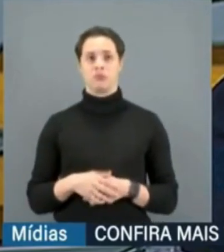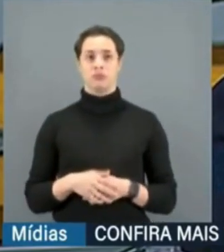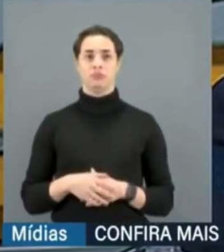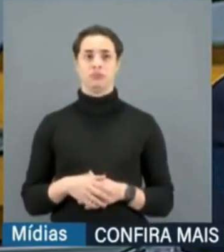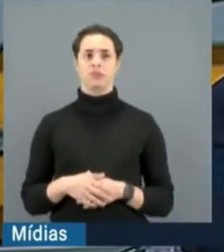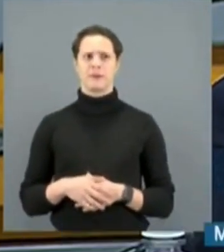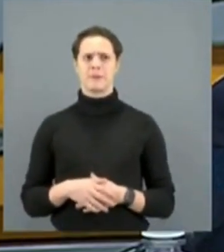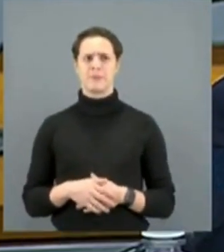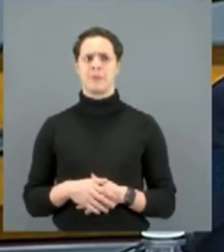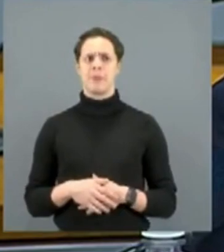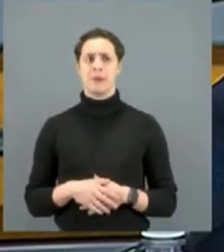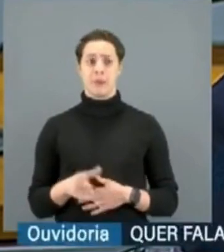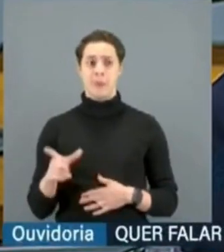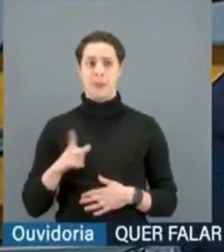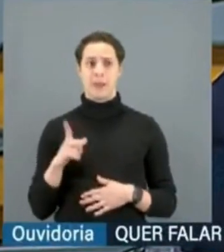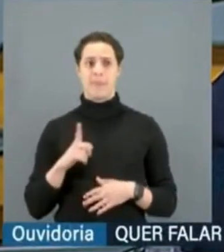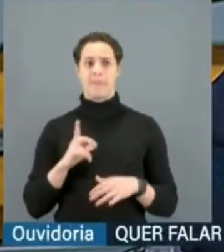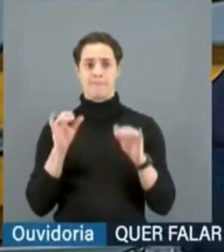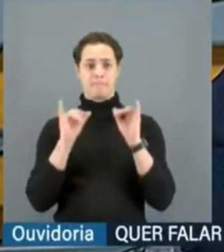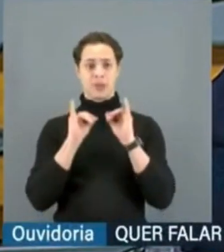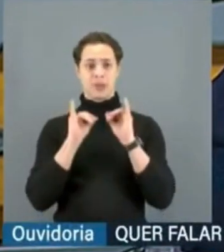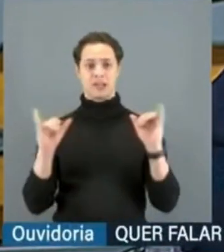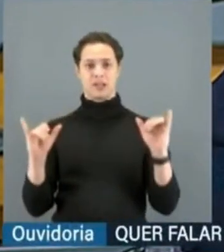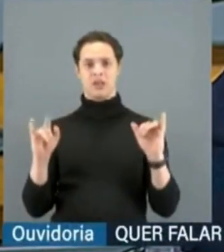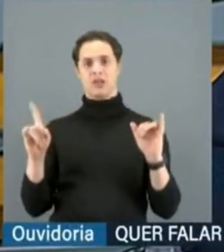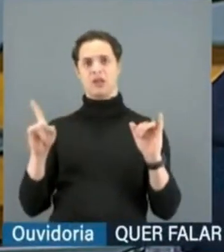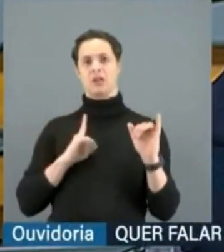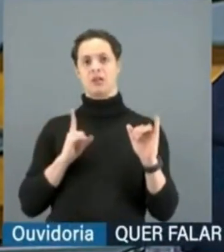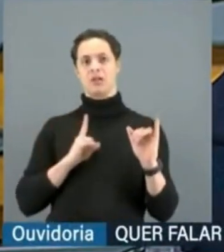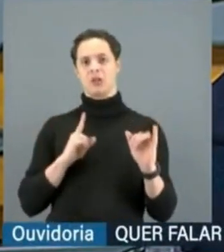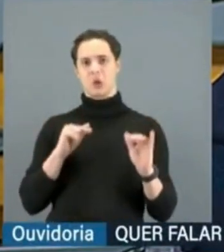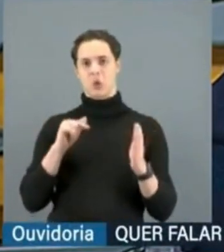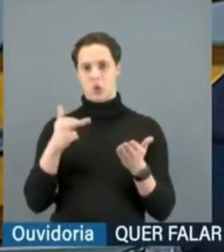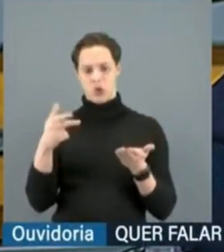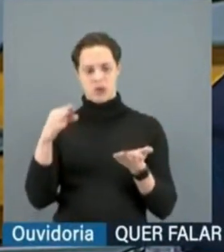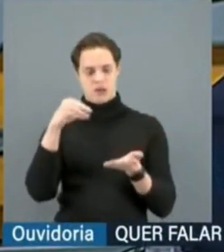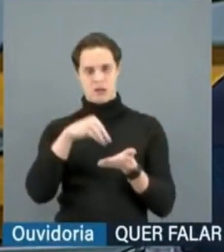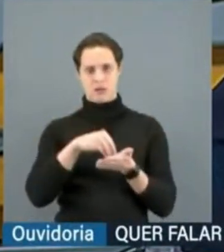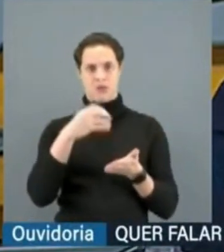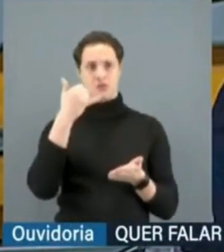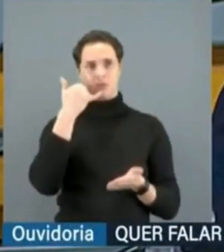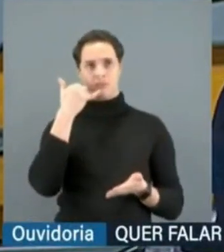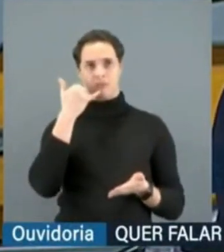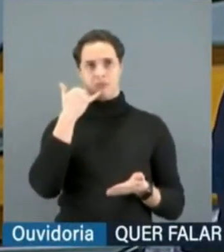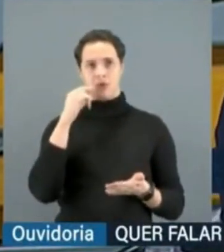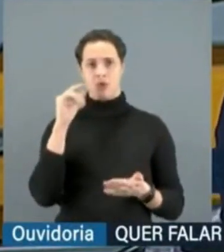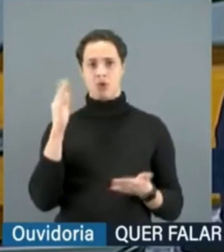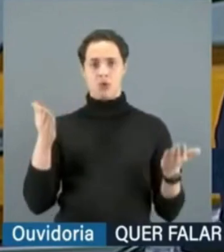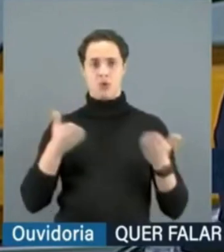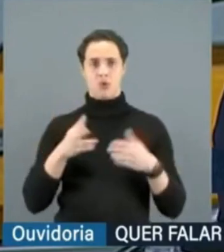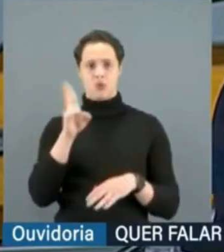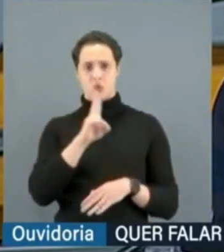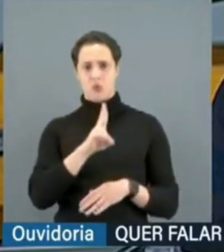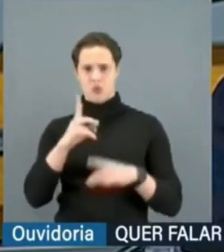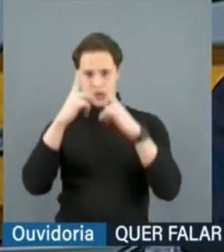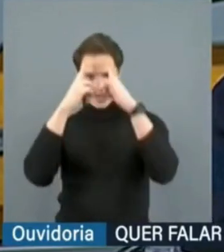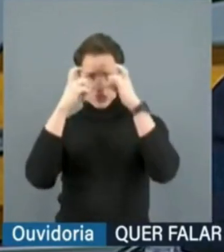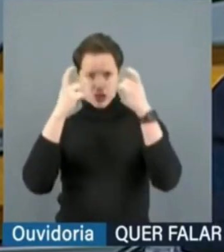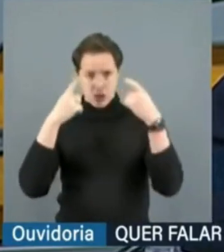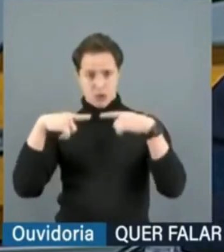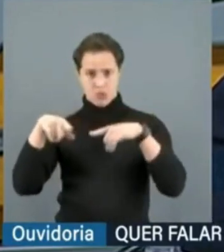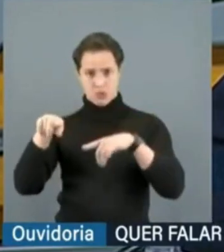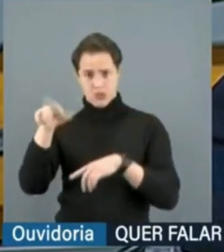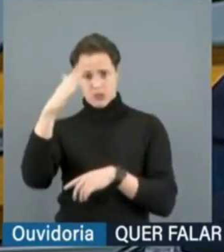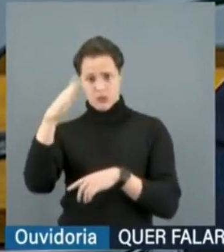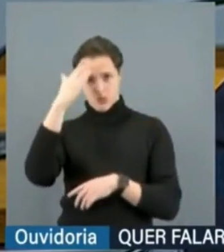de deixar mensagens deploráveis no seu celular, que hoje são utilizadas para atacar, inclusive, a sua reputação e